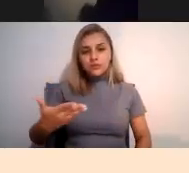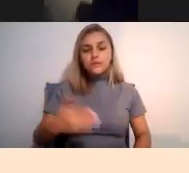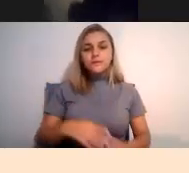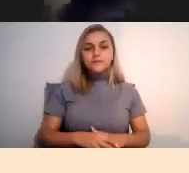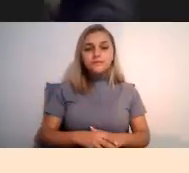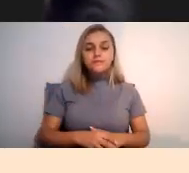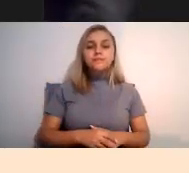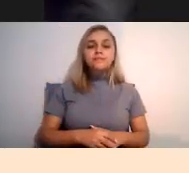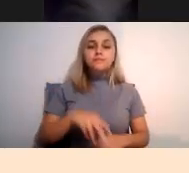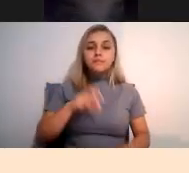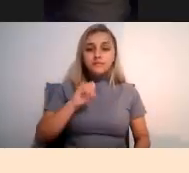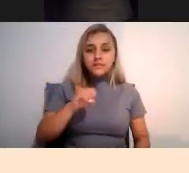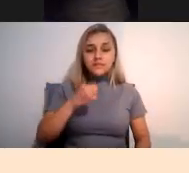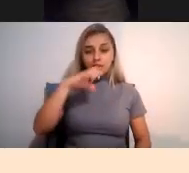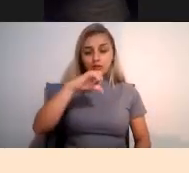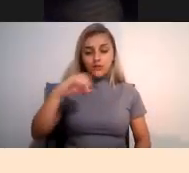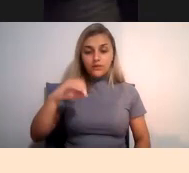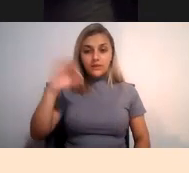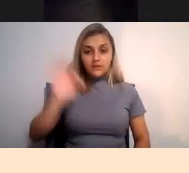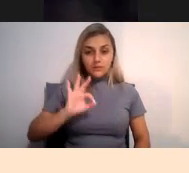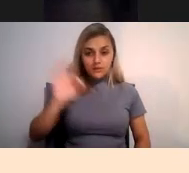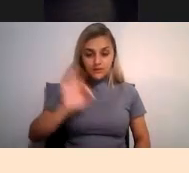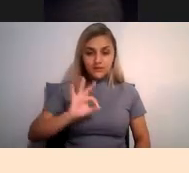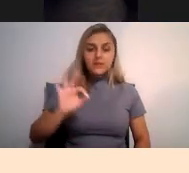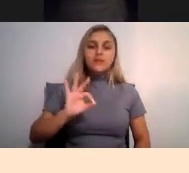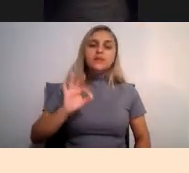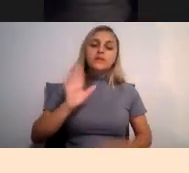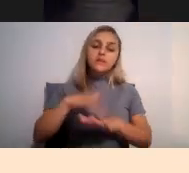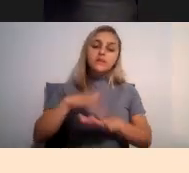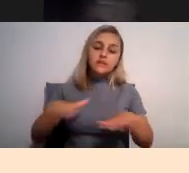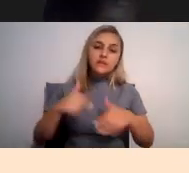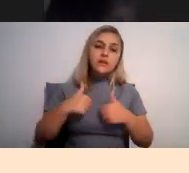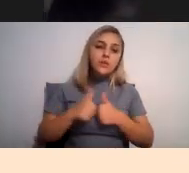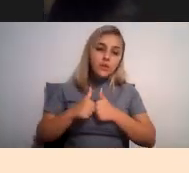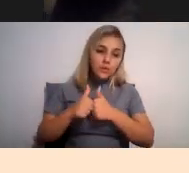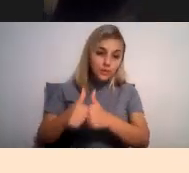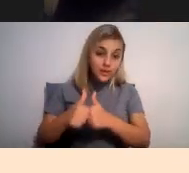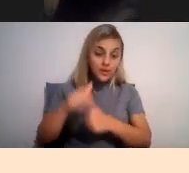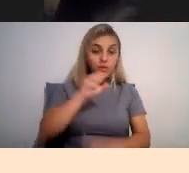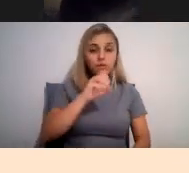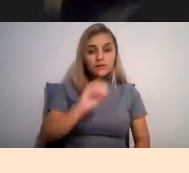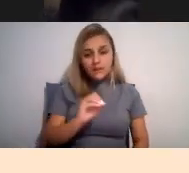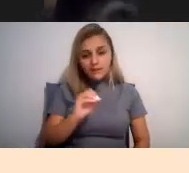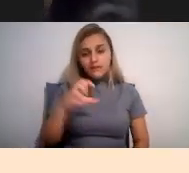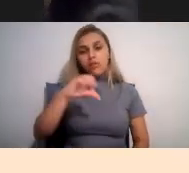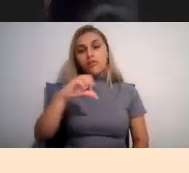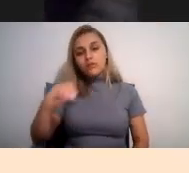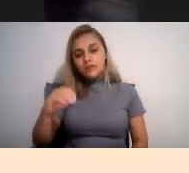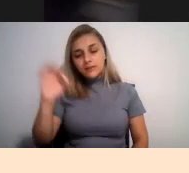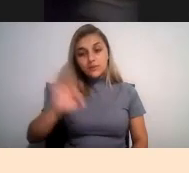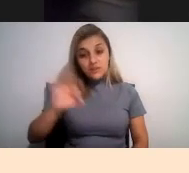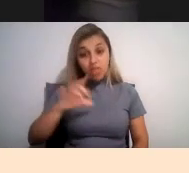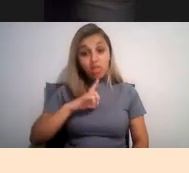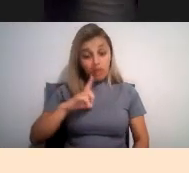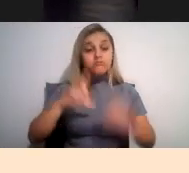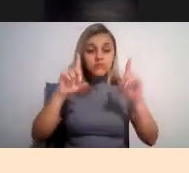se 90% das crianças que eu acompanho, 80%, 90% têm uma deficiência, eu posso falar com tranquilidade